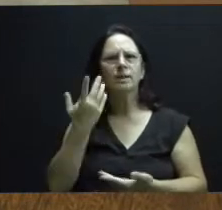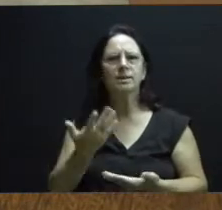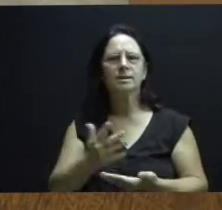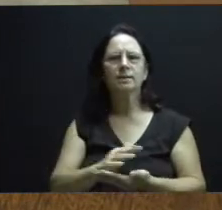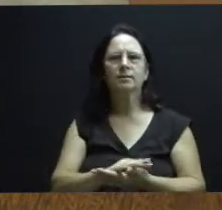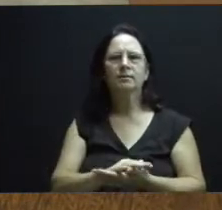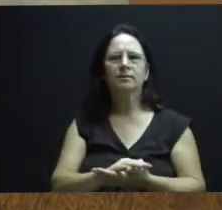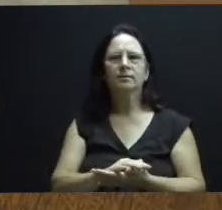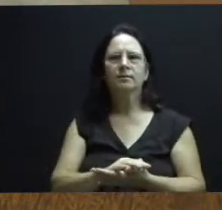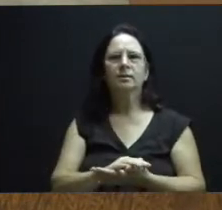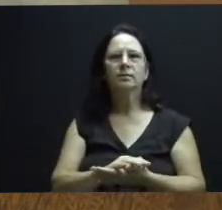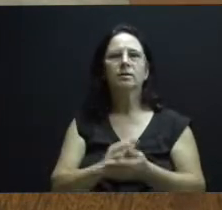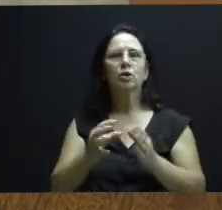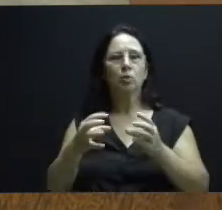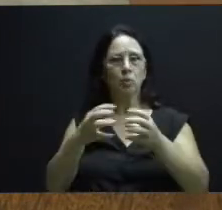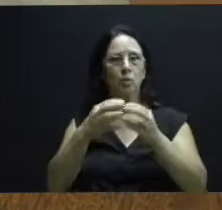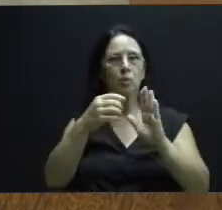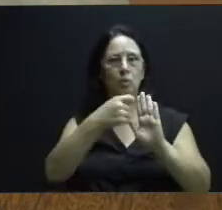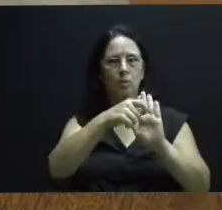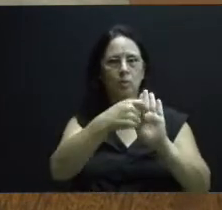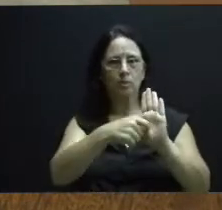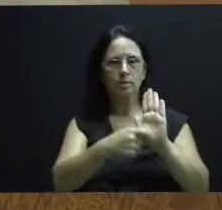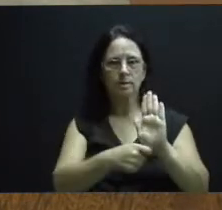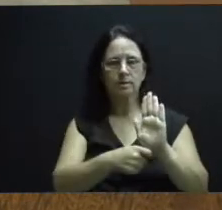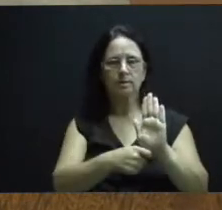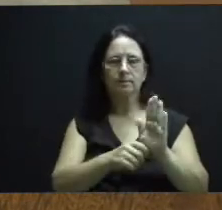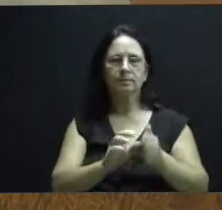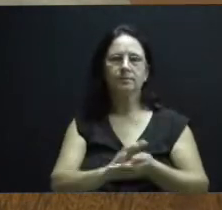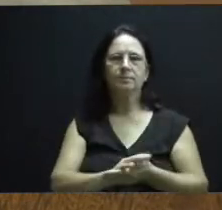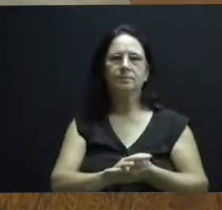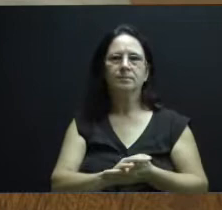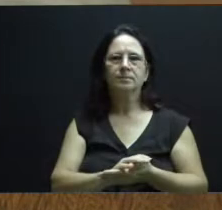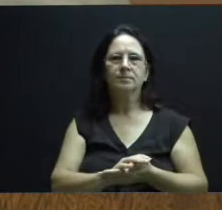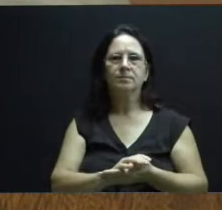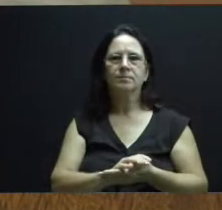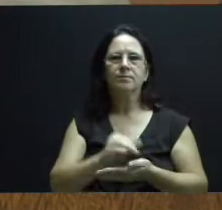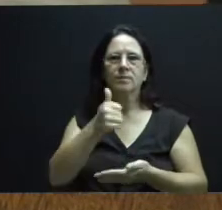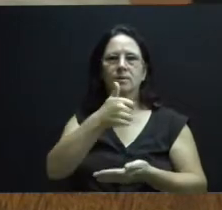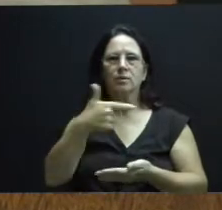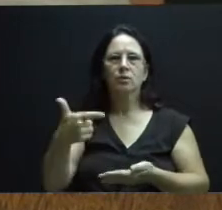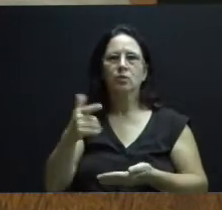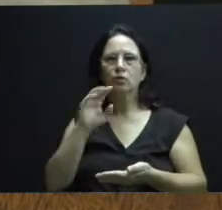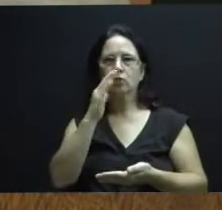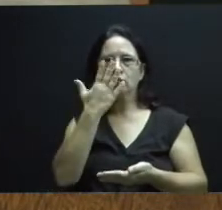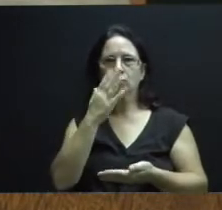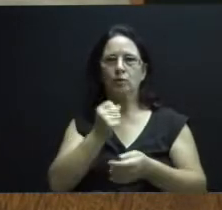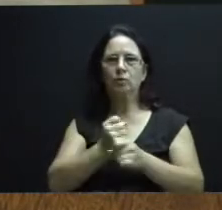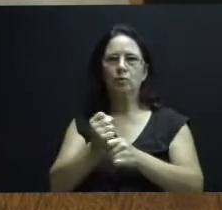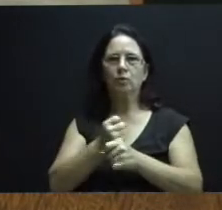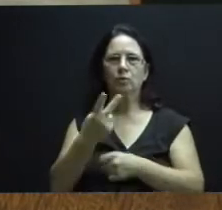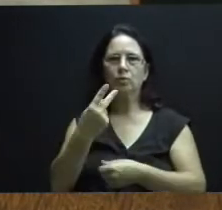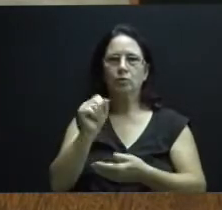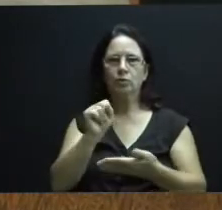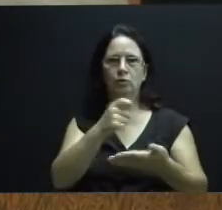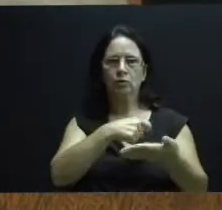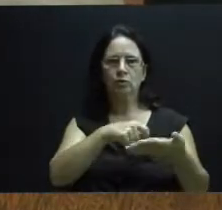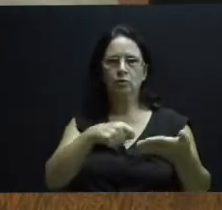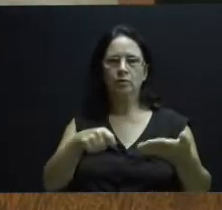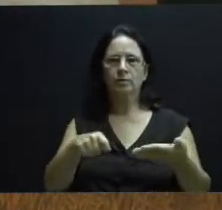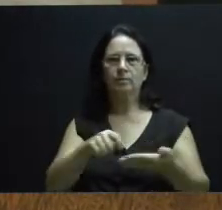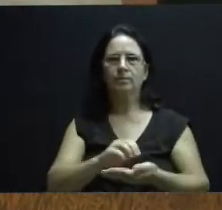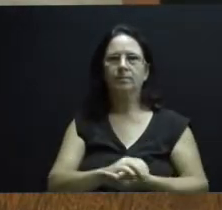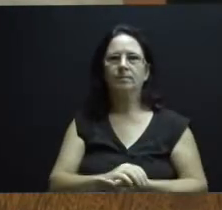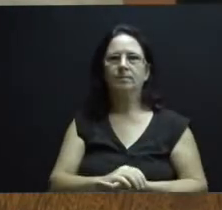apresente comissão sala dona helena meletti cunha 12 de fevereiro de 2019